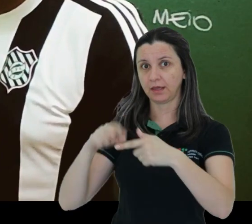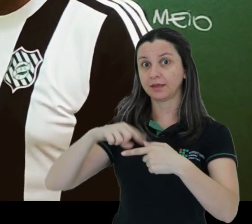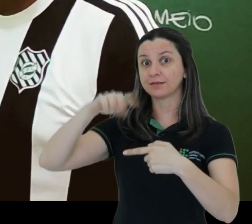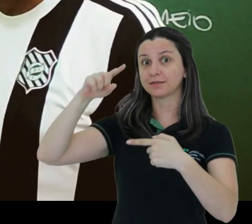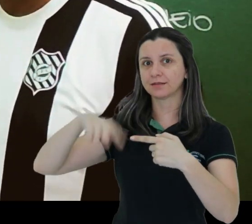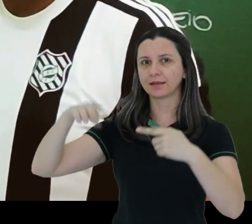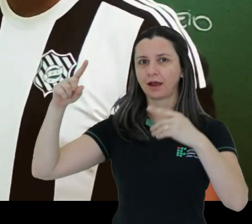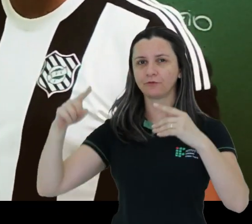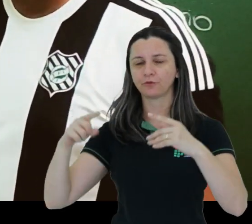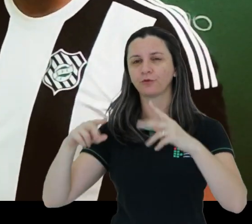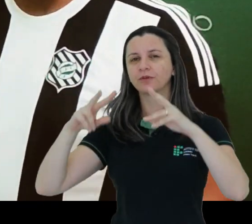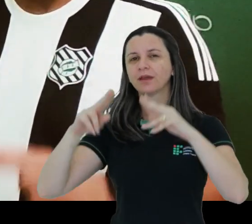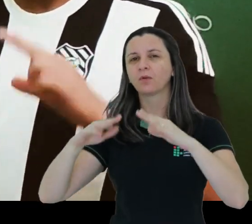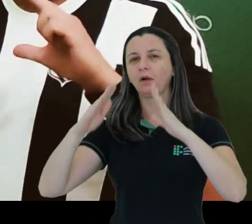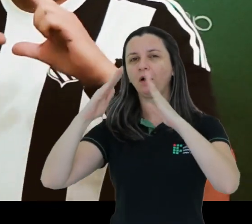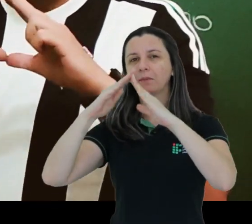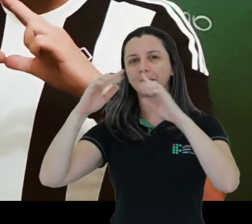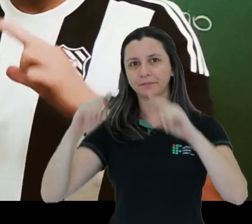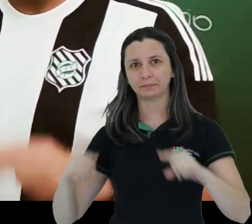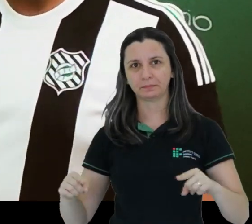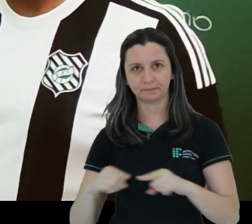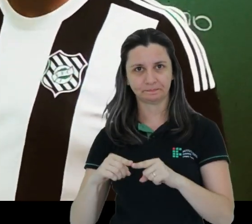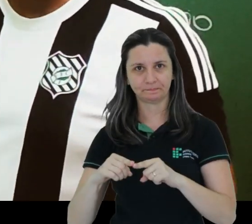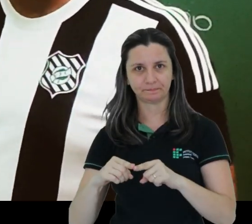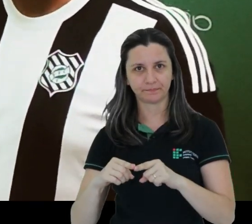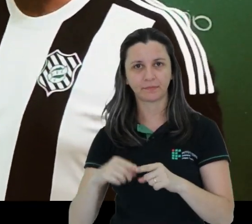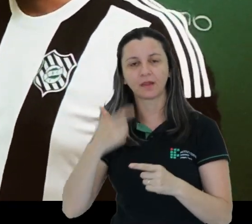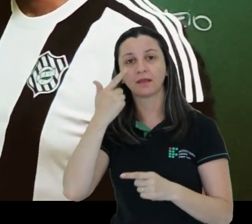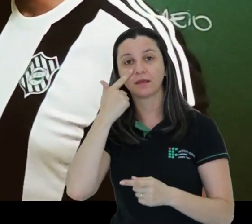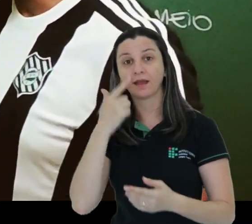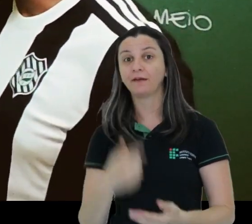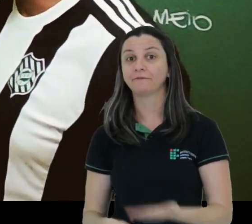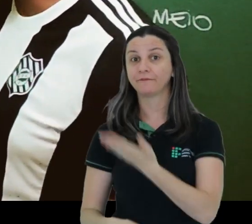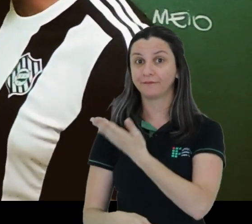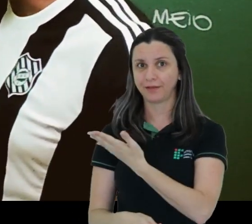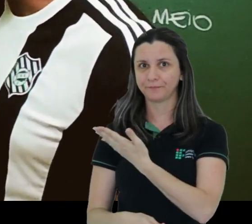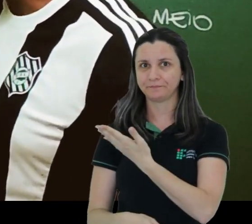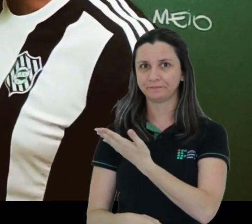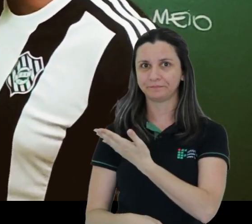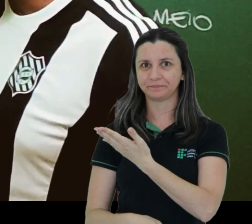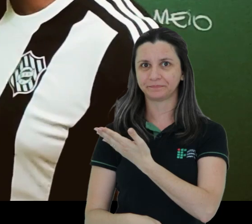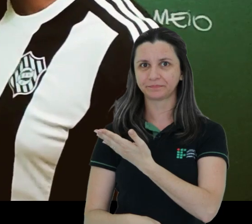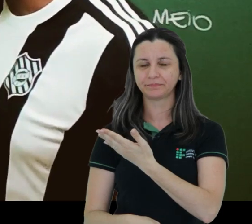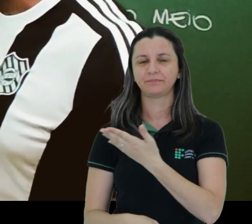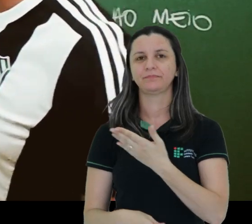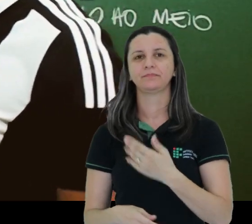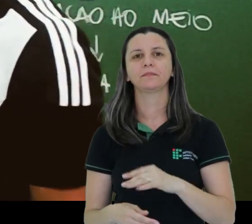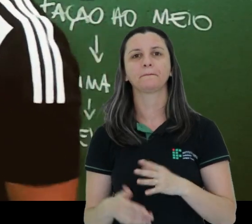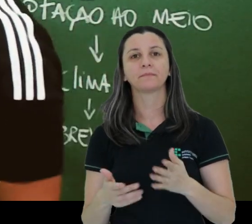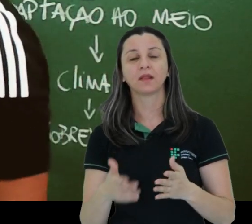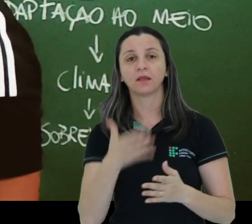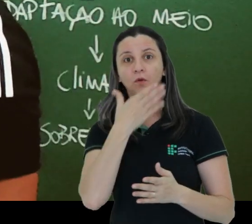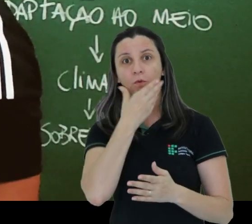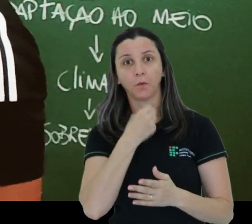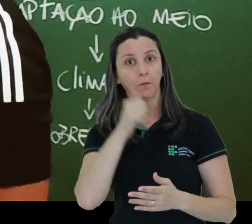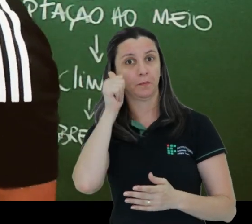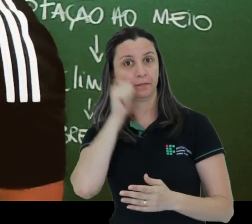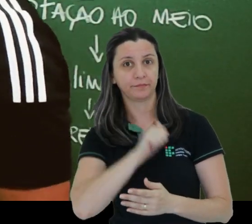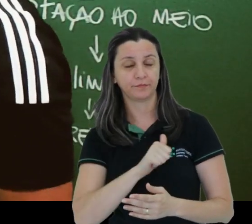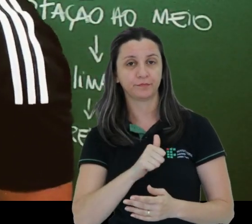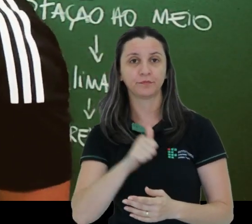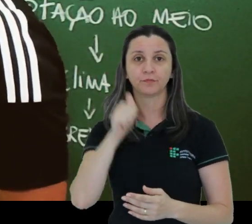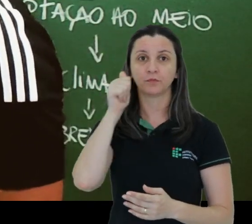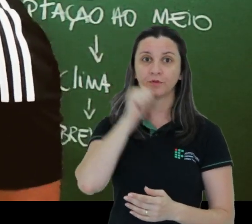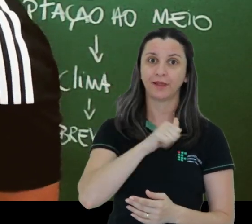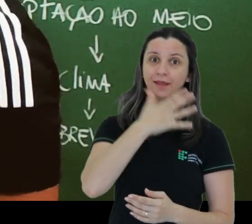que é chamado pirâmide, pirâmide etária. E aí a gente tem lá, né, os homens e as